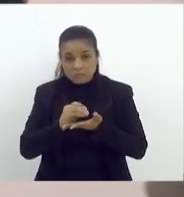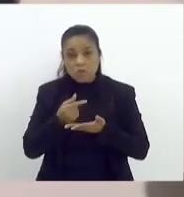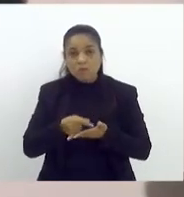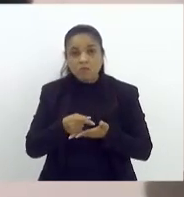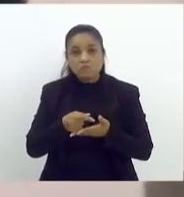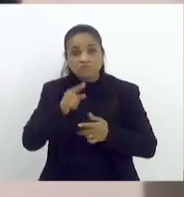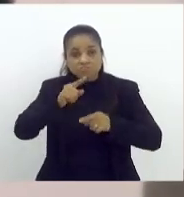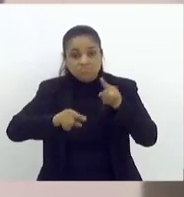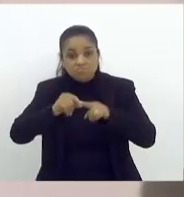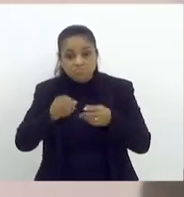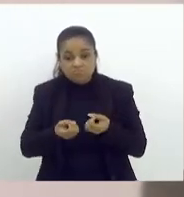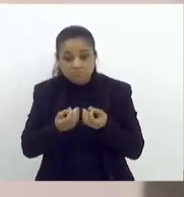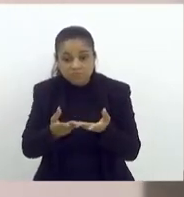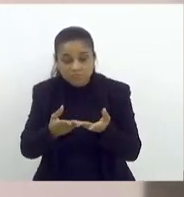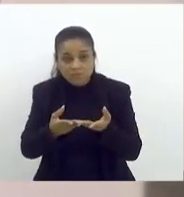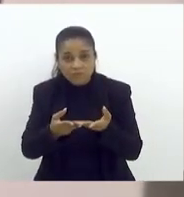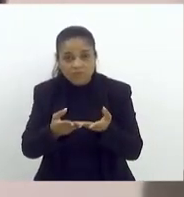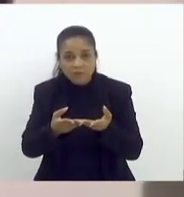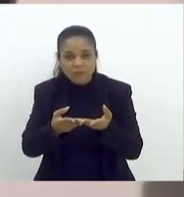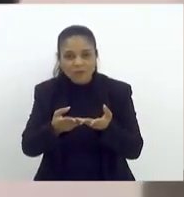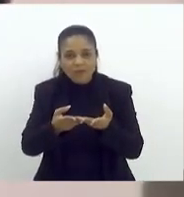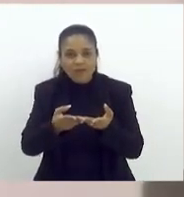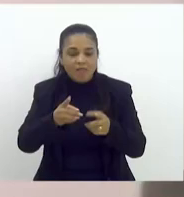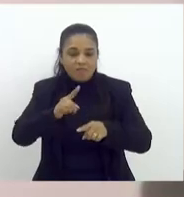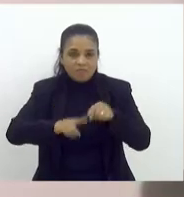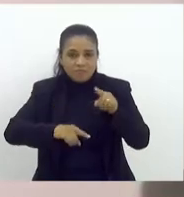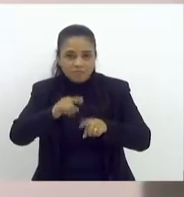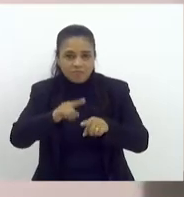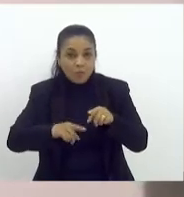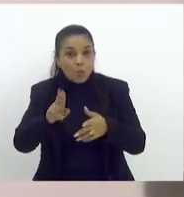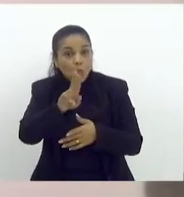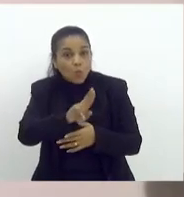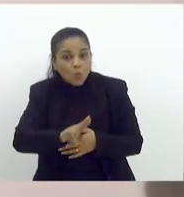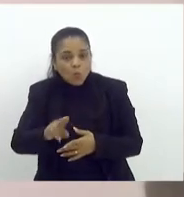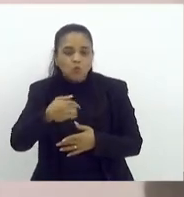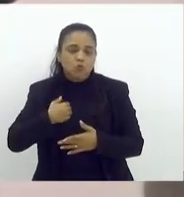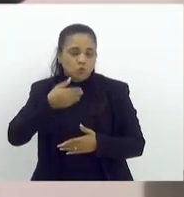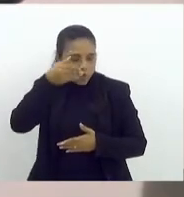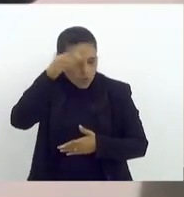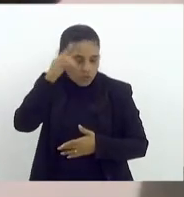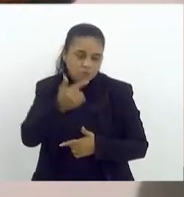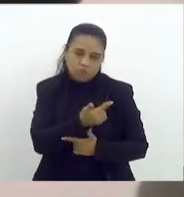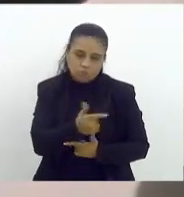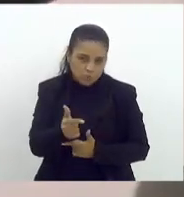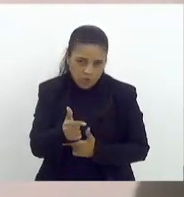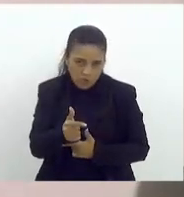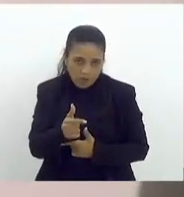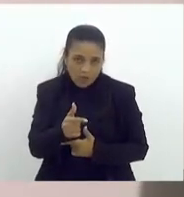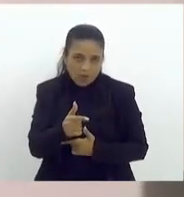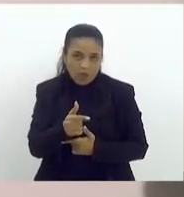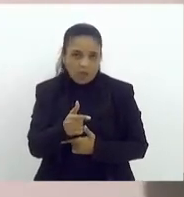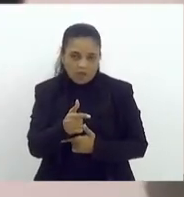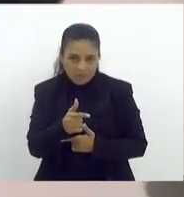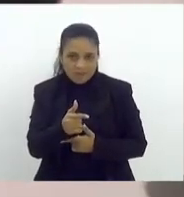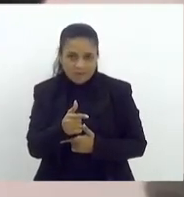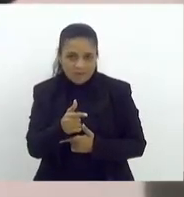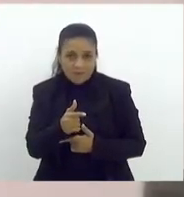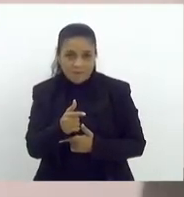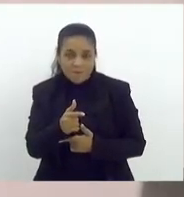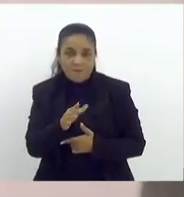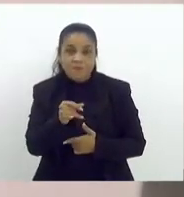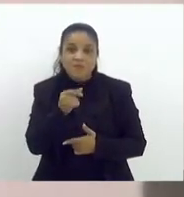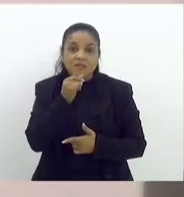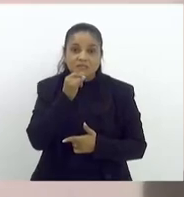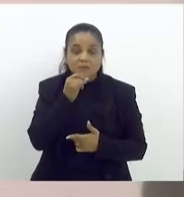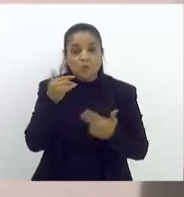você dar uma ferramenta que a gente fala não existe mamar ferramenta existe mau uso do conhecimento ninguém vai saber se uma faca para fazer bem ou mal não tem como a gente falou